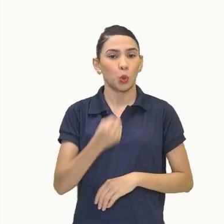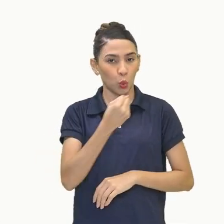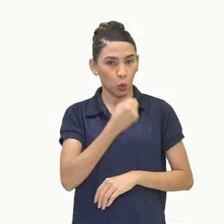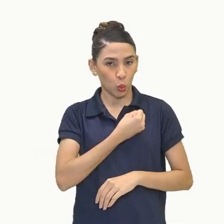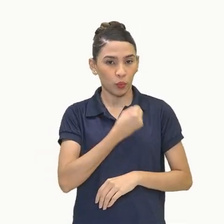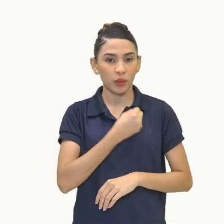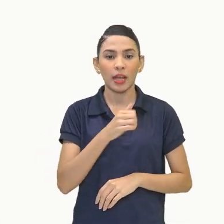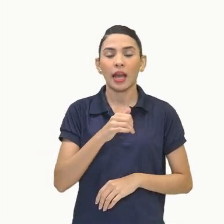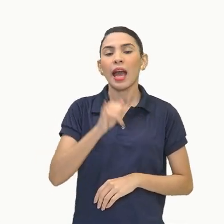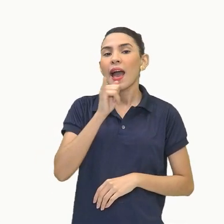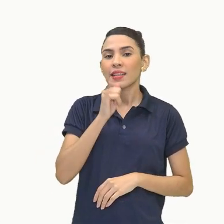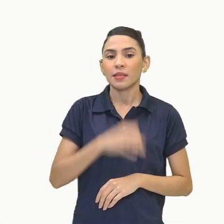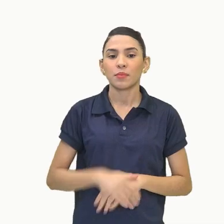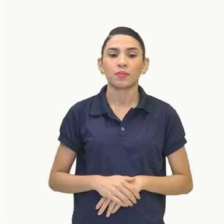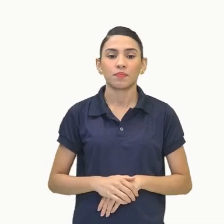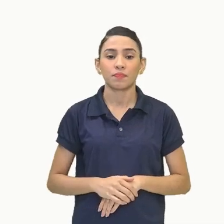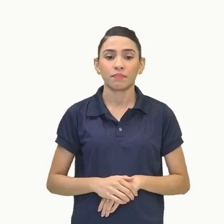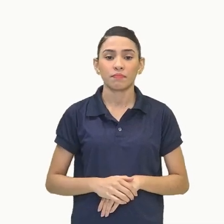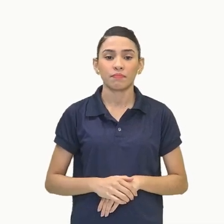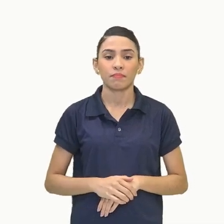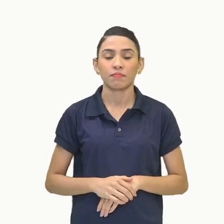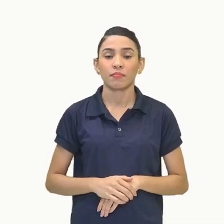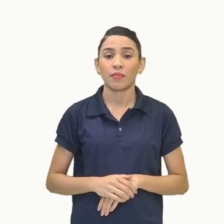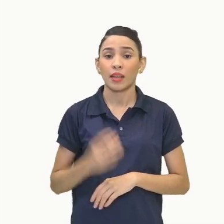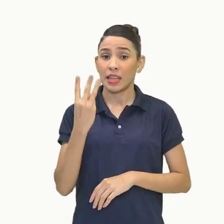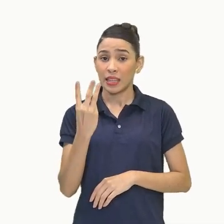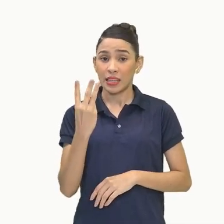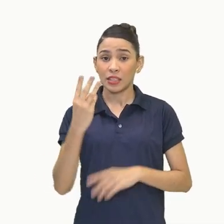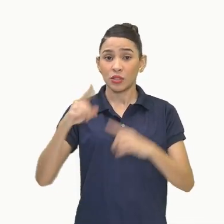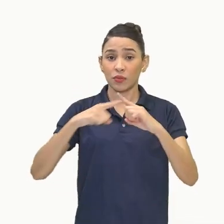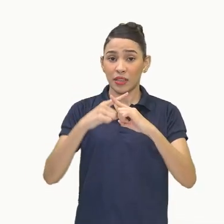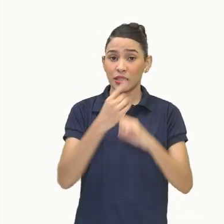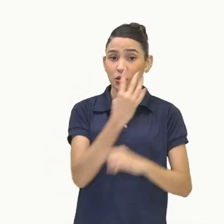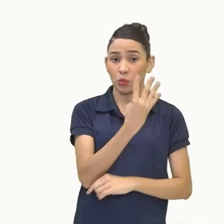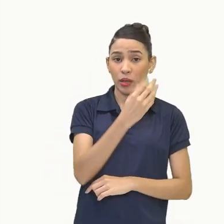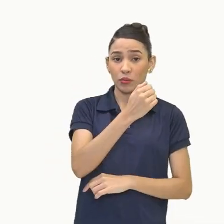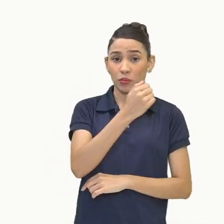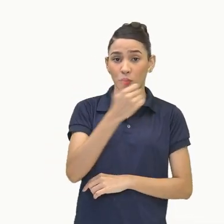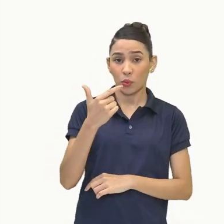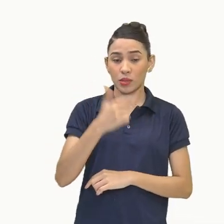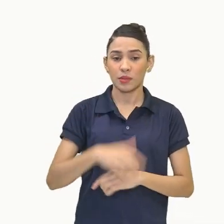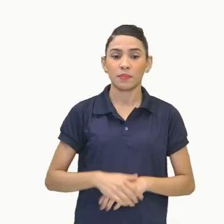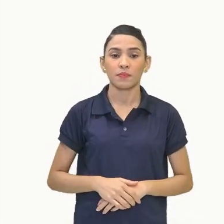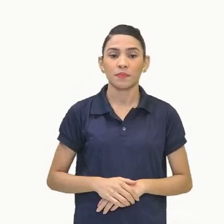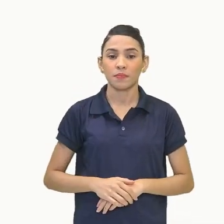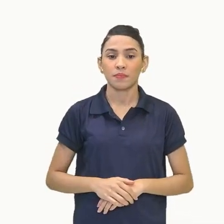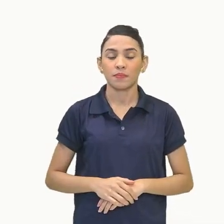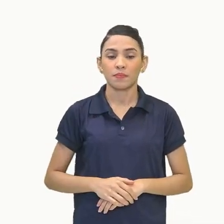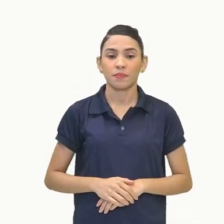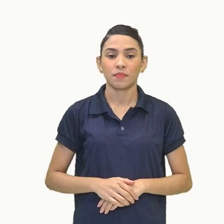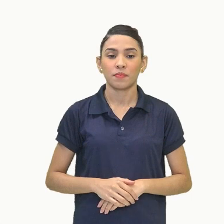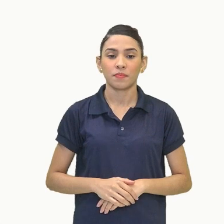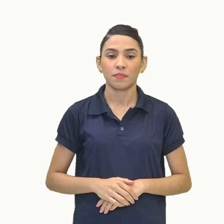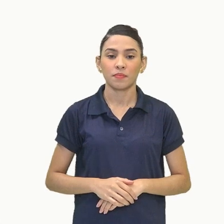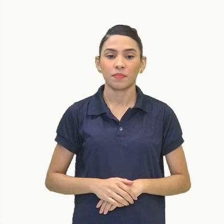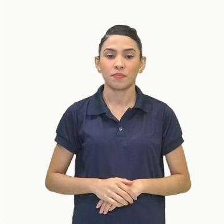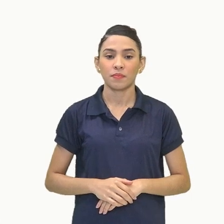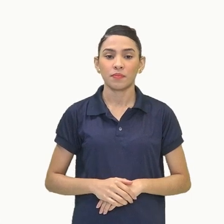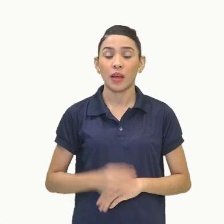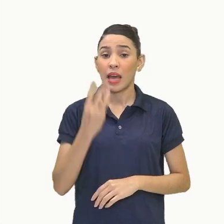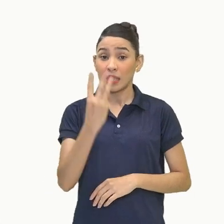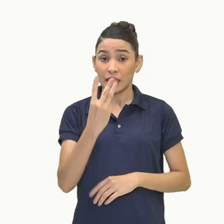pegar o 3 e vou multiplicar por 4. 3 vezes 4, 12. Sobe 1. 3